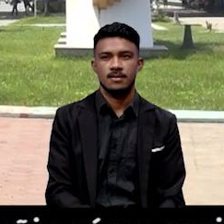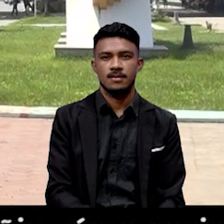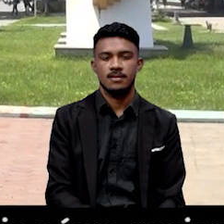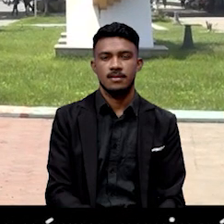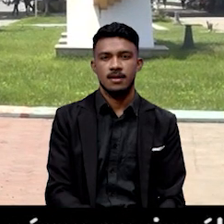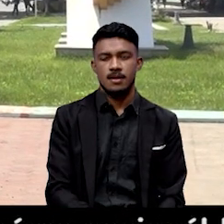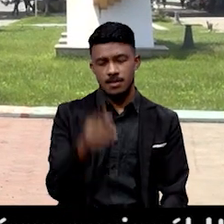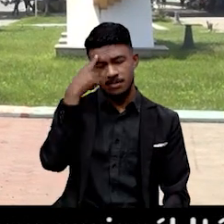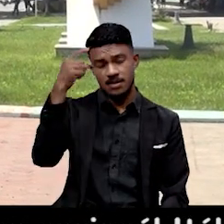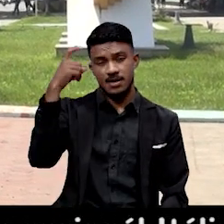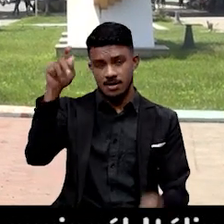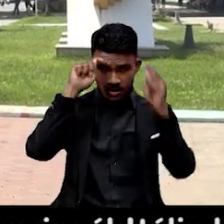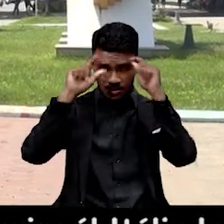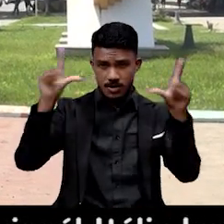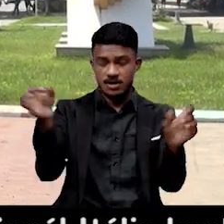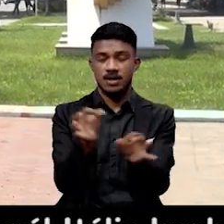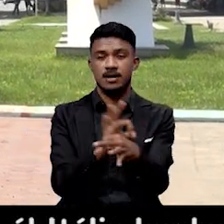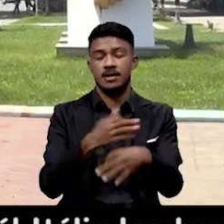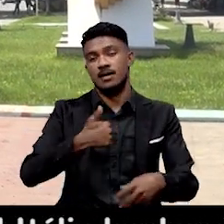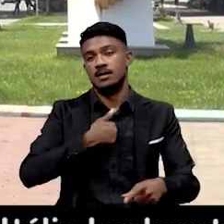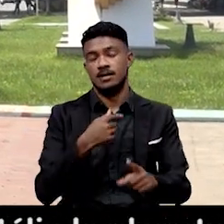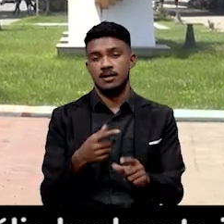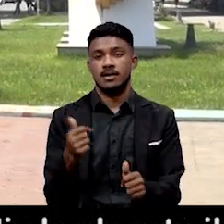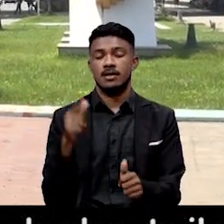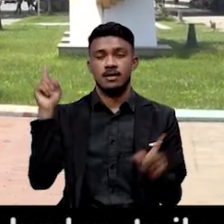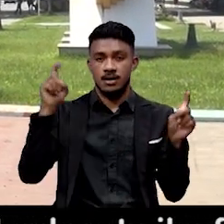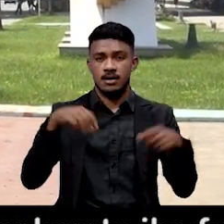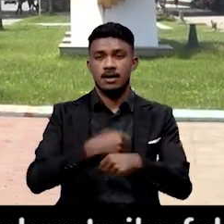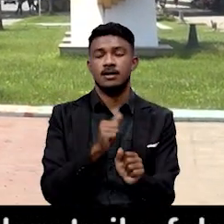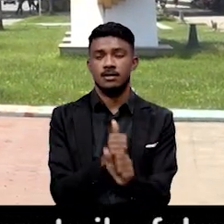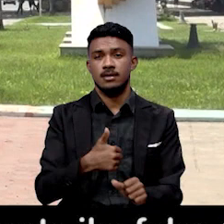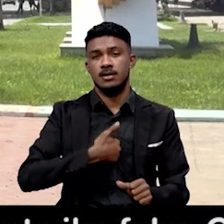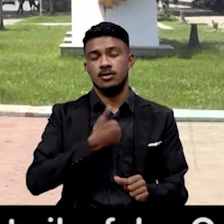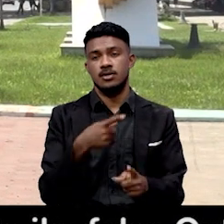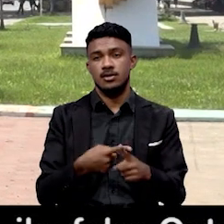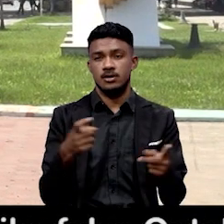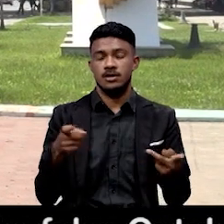Mehi Timor-Leste atu hadiak ang tengki hahu husi hadiak ninia kapital.